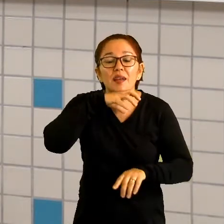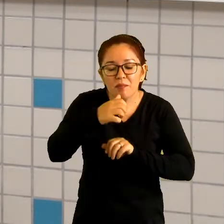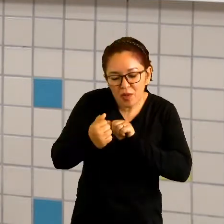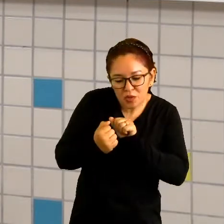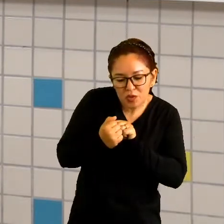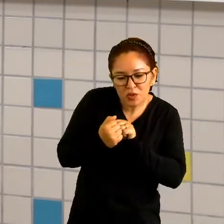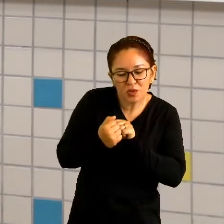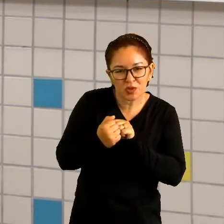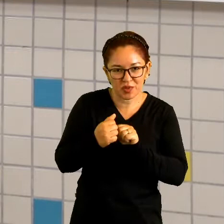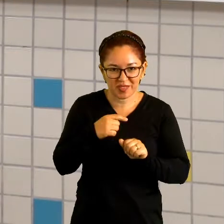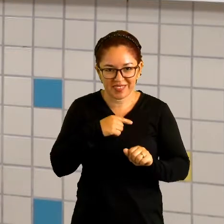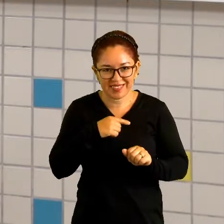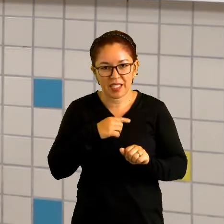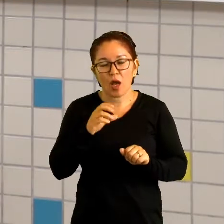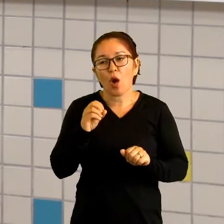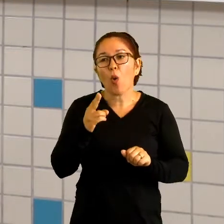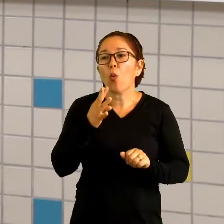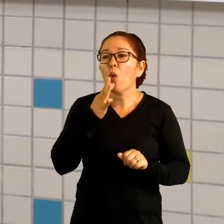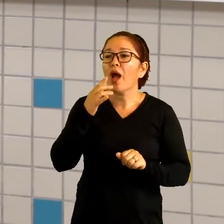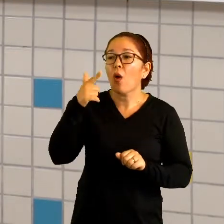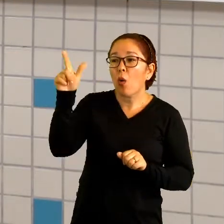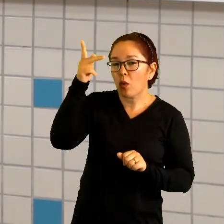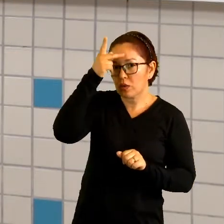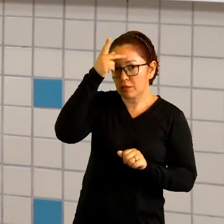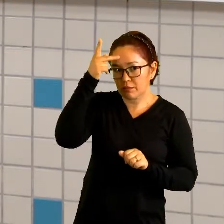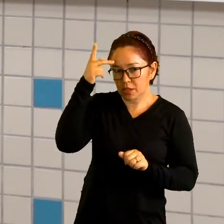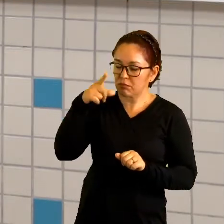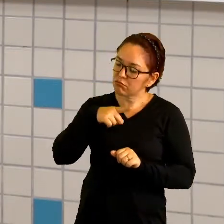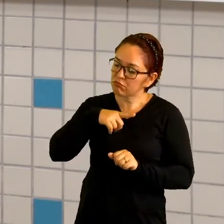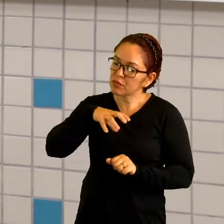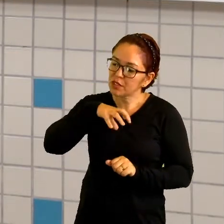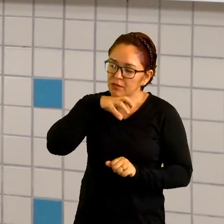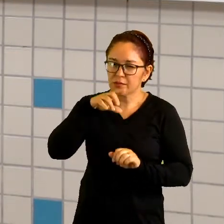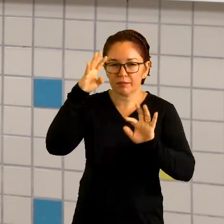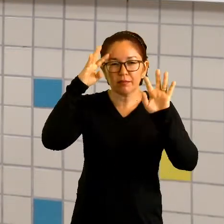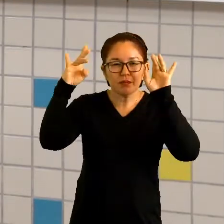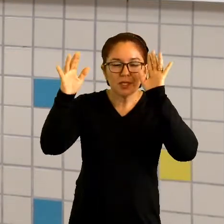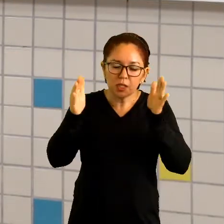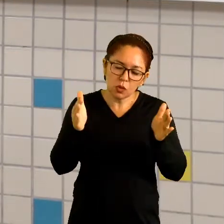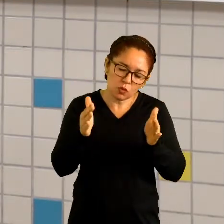conhece alguém que o tenha? Pense num animalzinho de estimação.